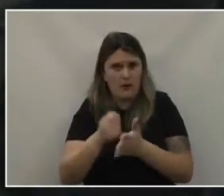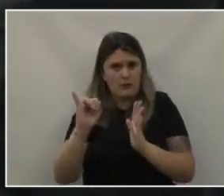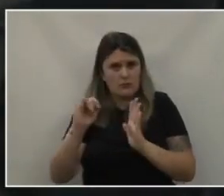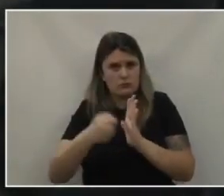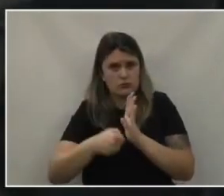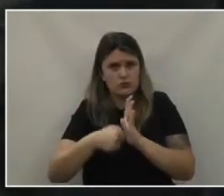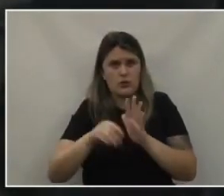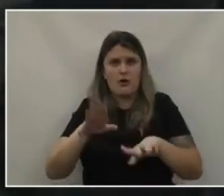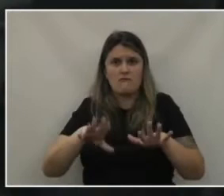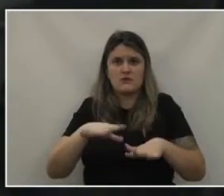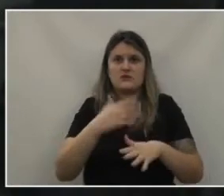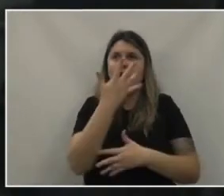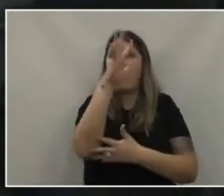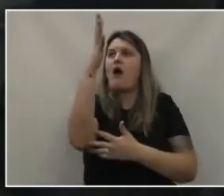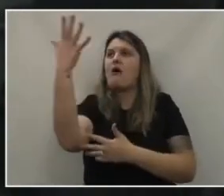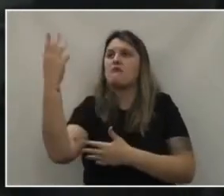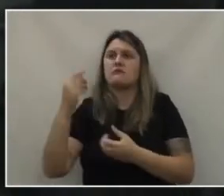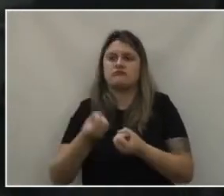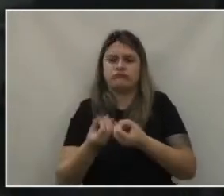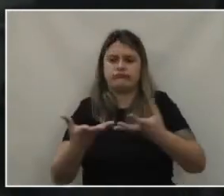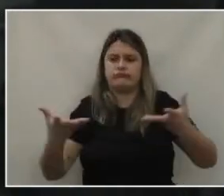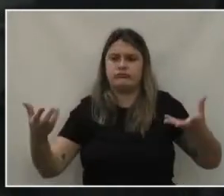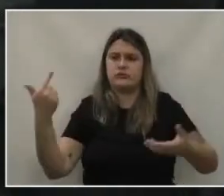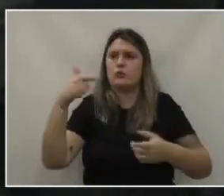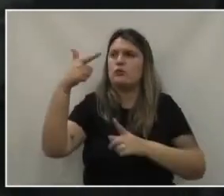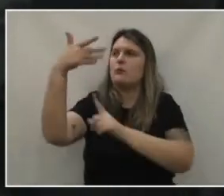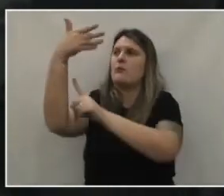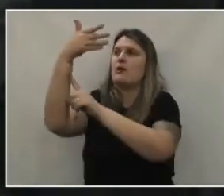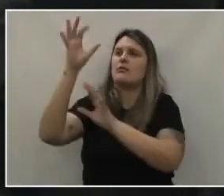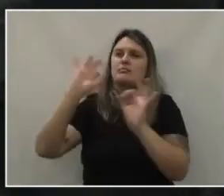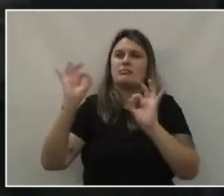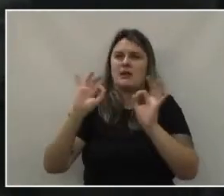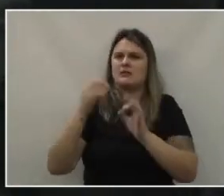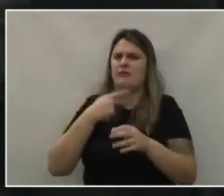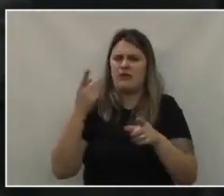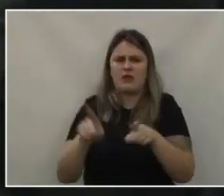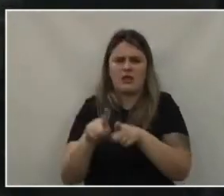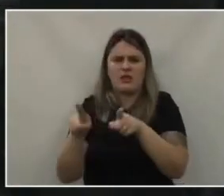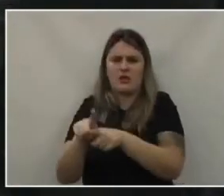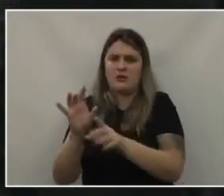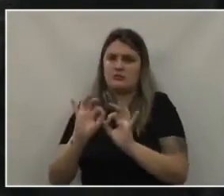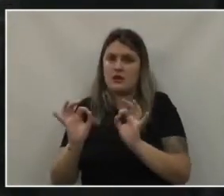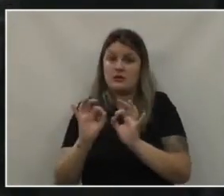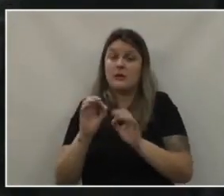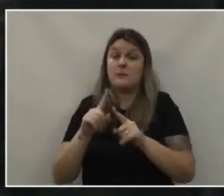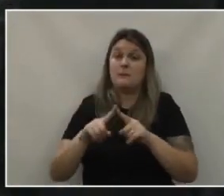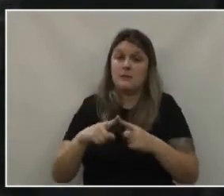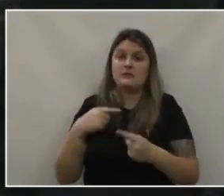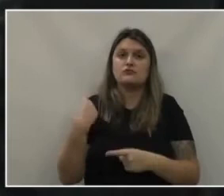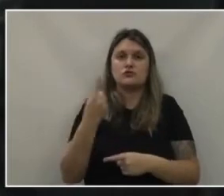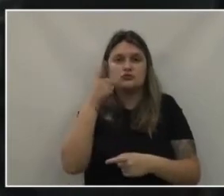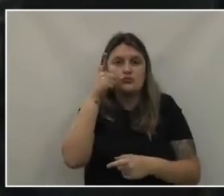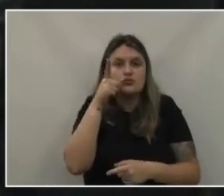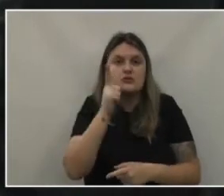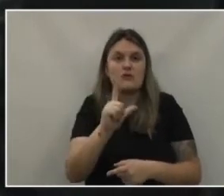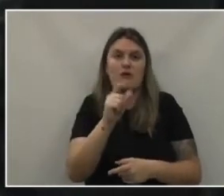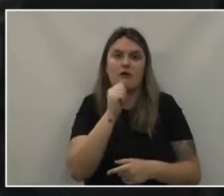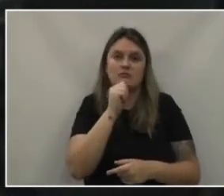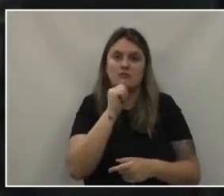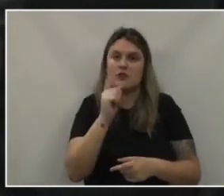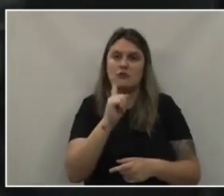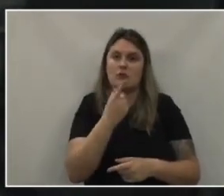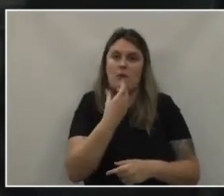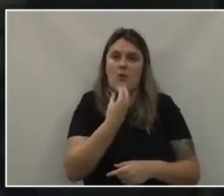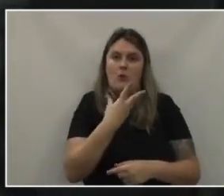do mato, tem lugar que não tinha placa. Bem, enfim, não vou ser repetitivo, mas foi uma grande conquista. Ainda não está